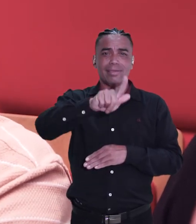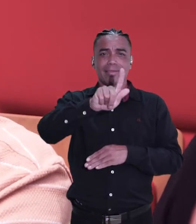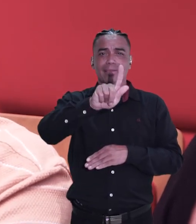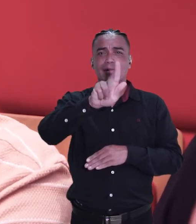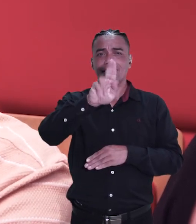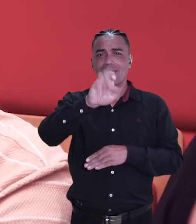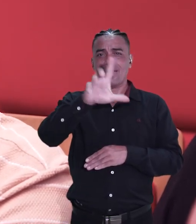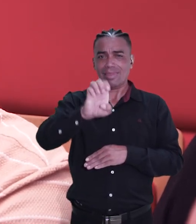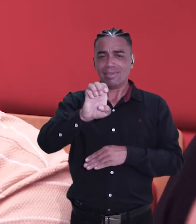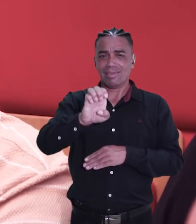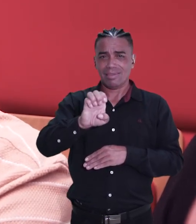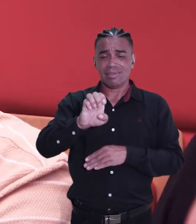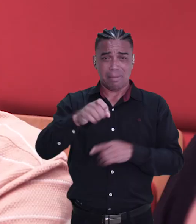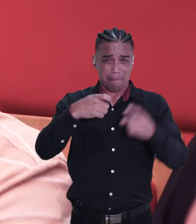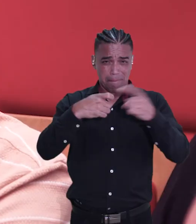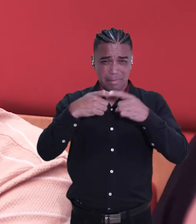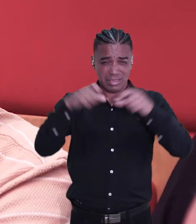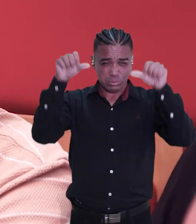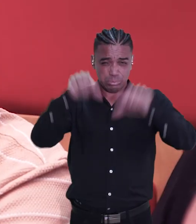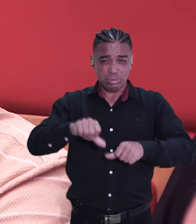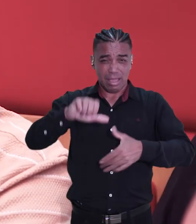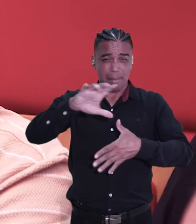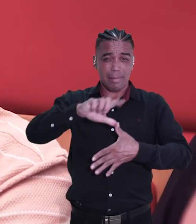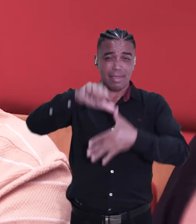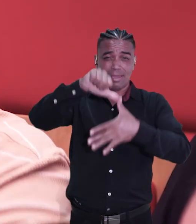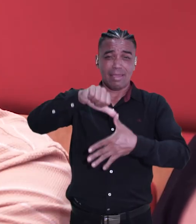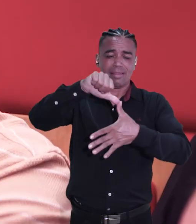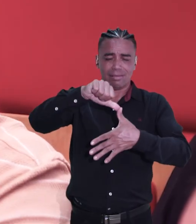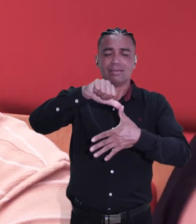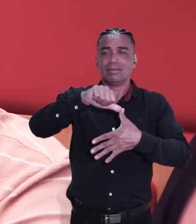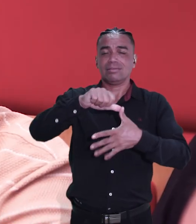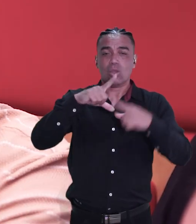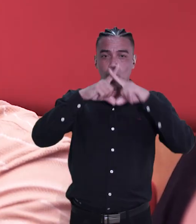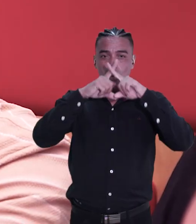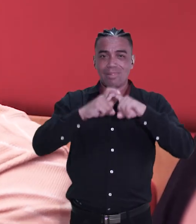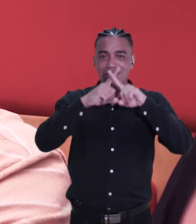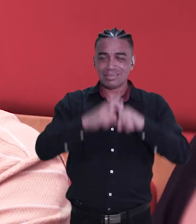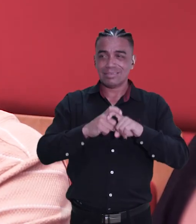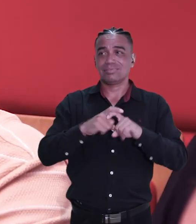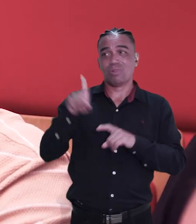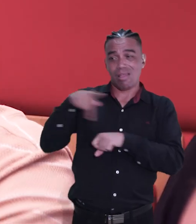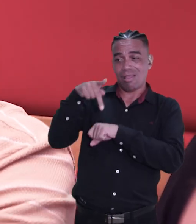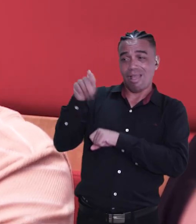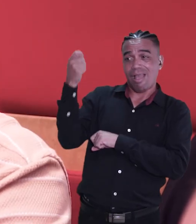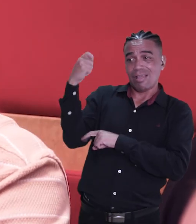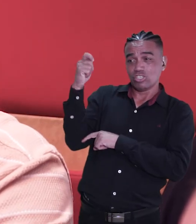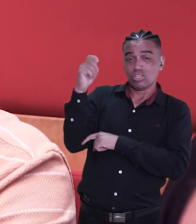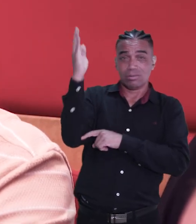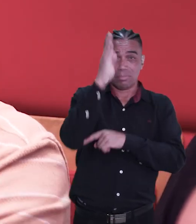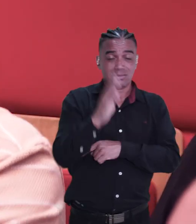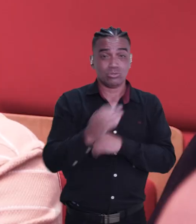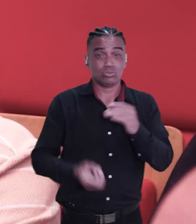né, aquele terrível médico na América do Sul, e que se falou muito sobre nazismos na Argentina e no